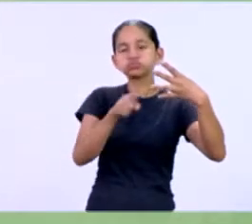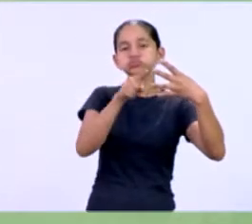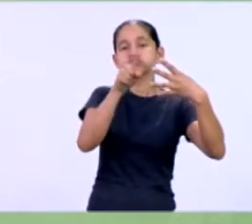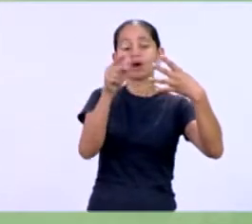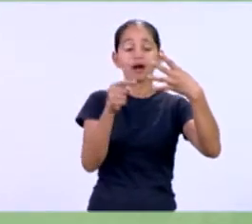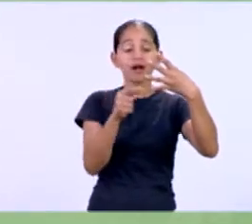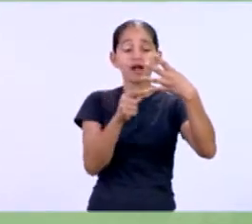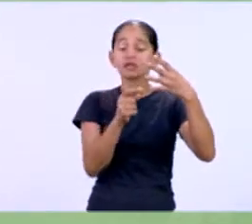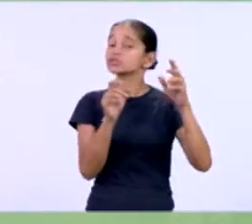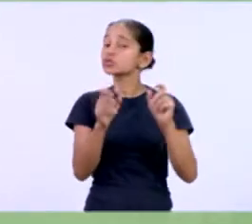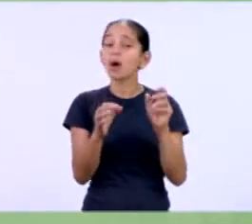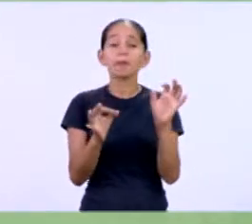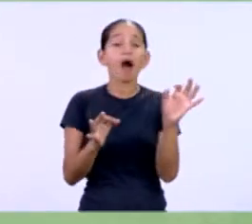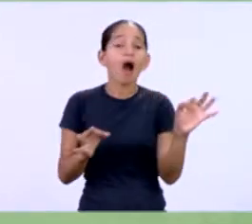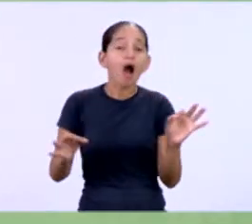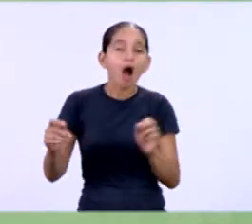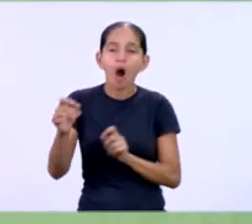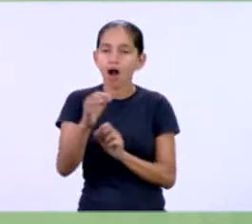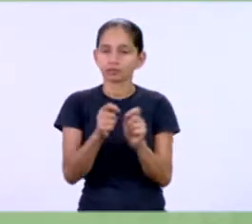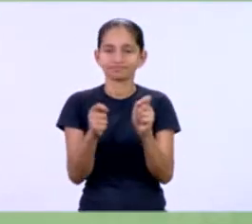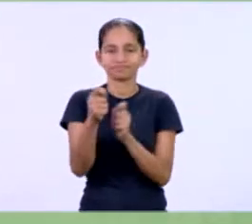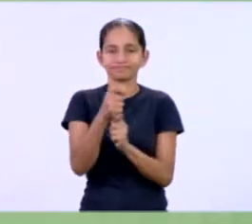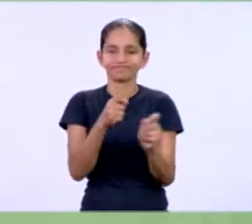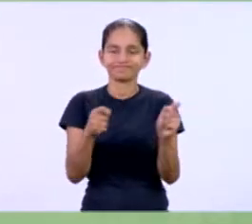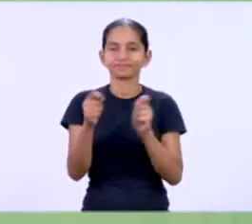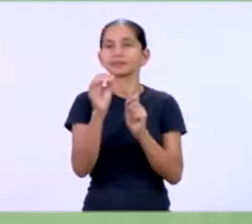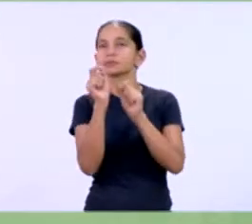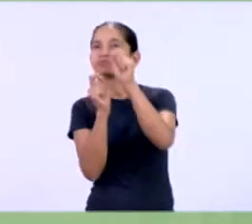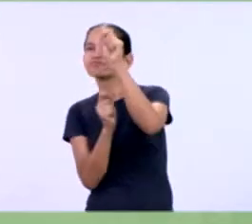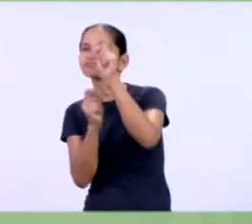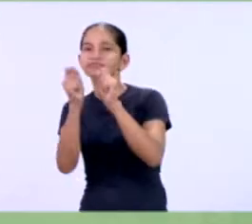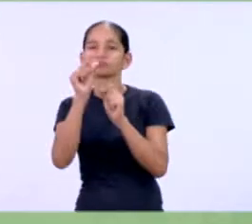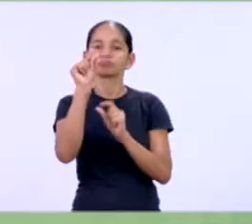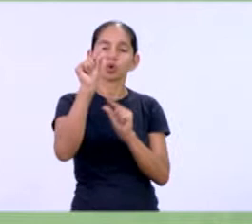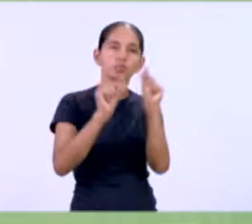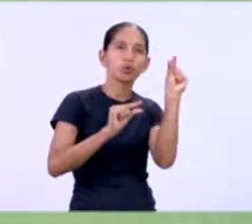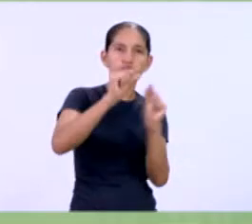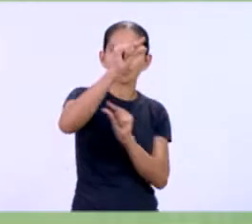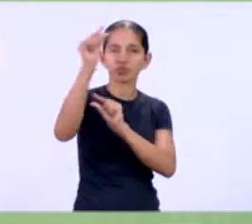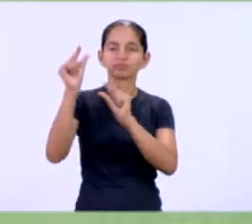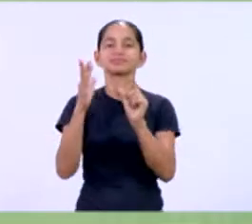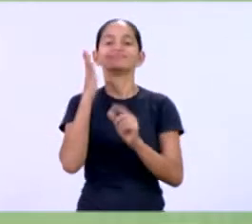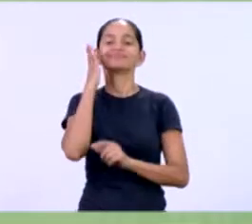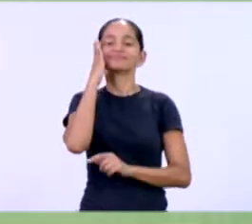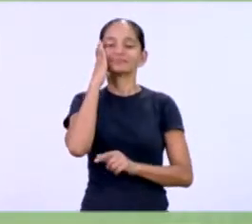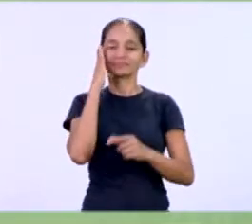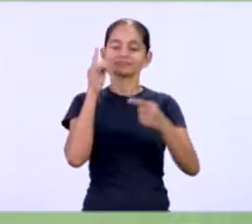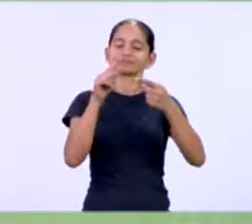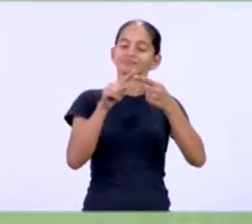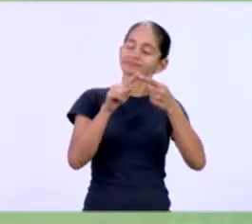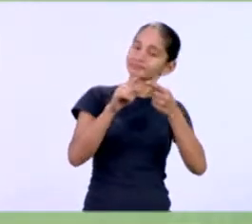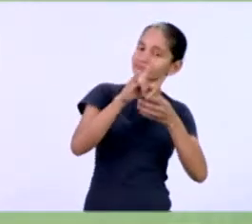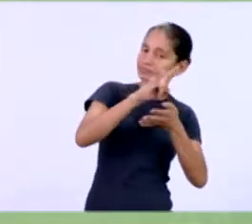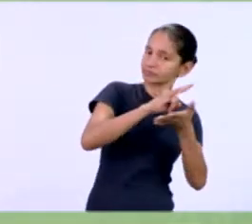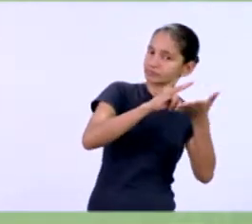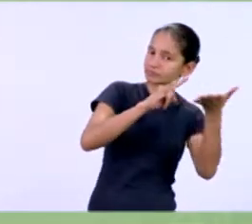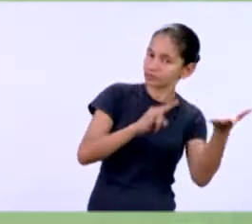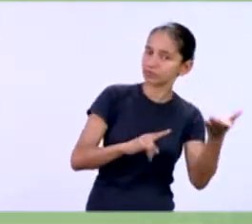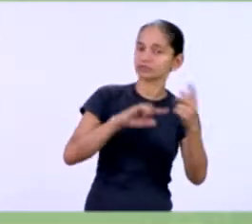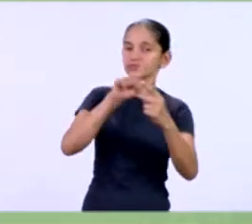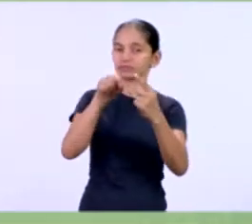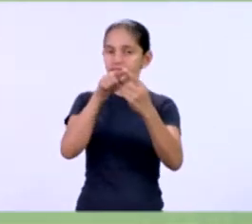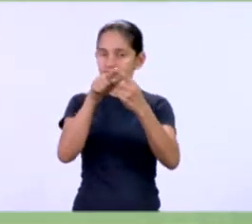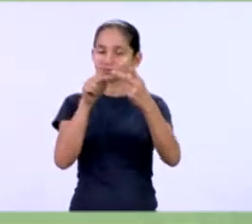esse processo: planejamento, organização, direção e controle. Planejamento é aquele documento, né, que vai ter todos os